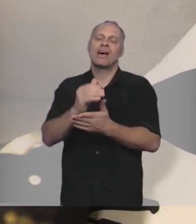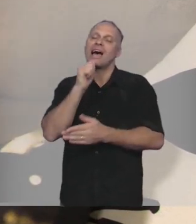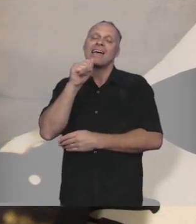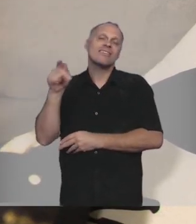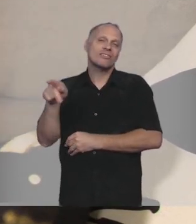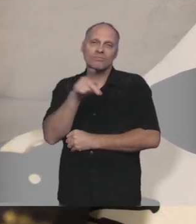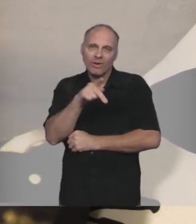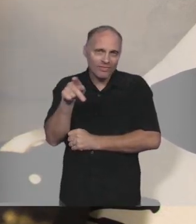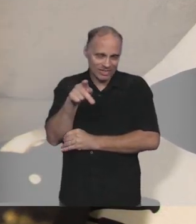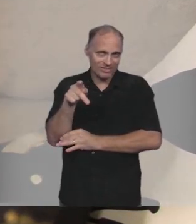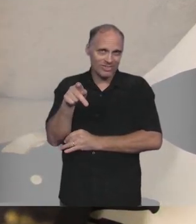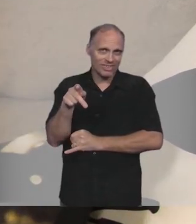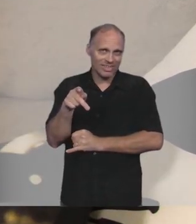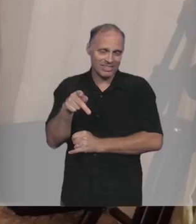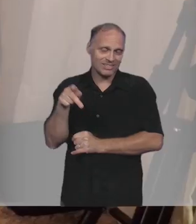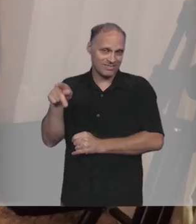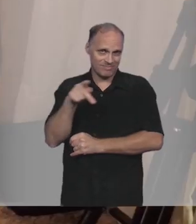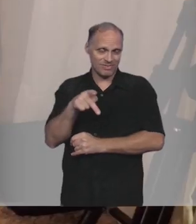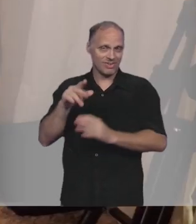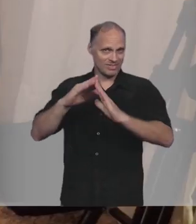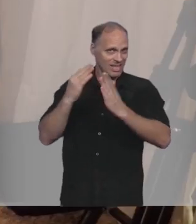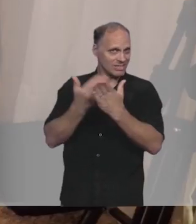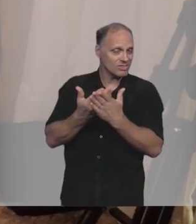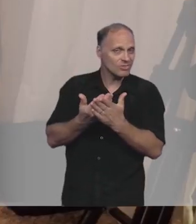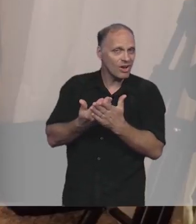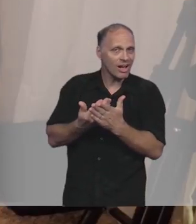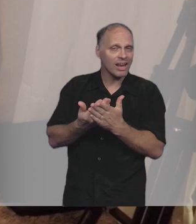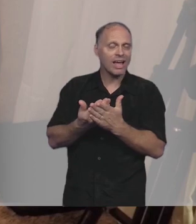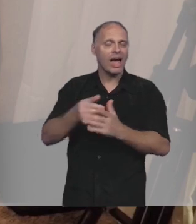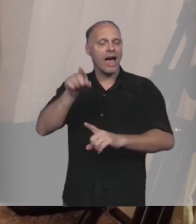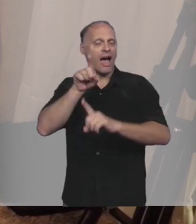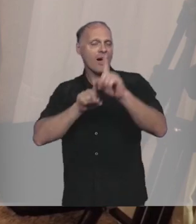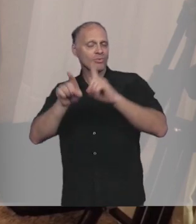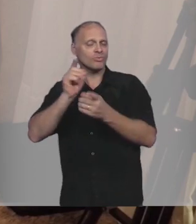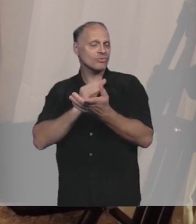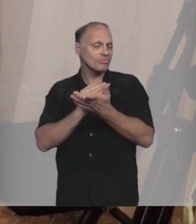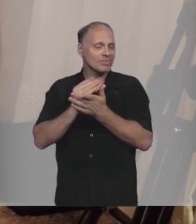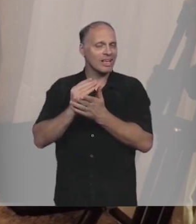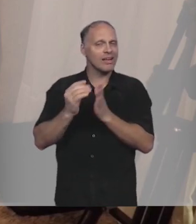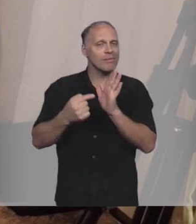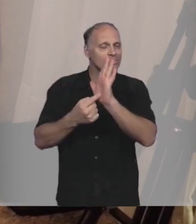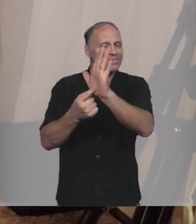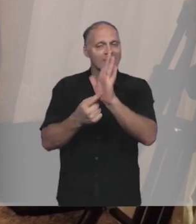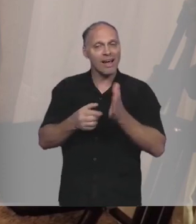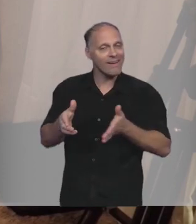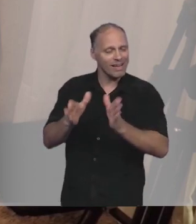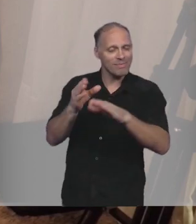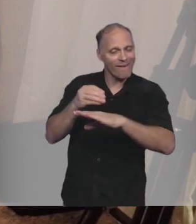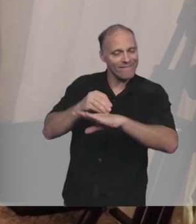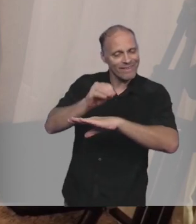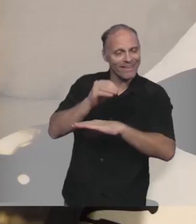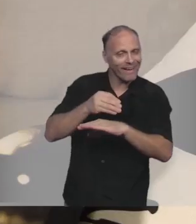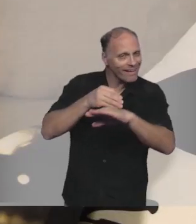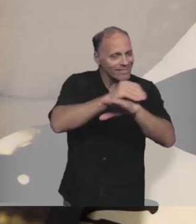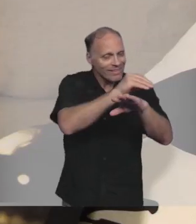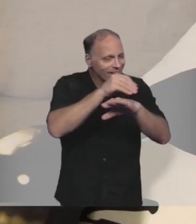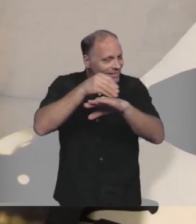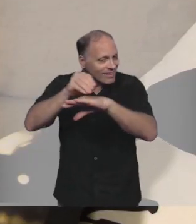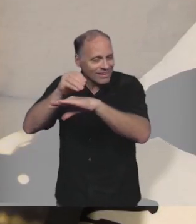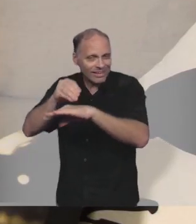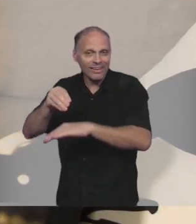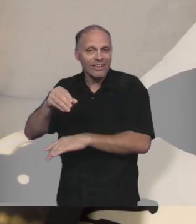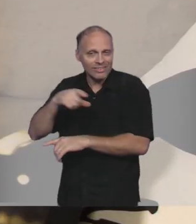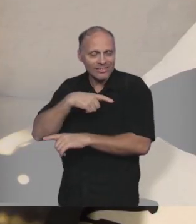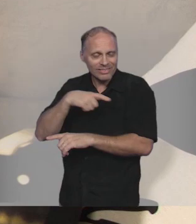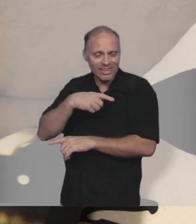os professores lá da escola, alguns começavam a me mostrar caminhos,